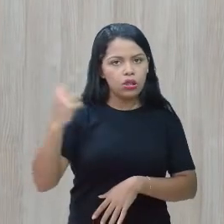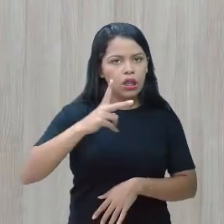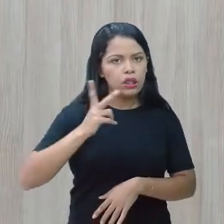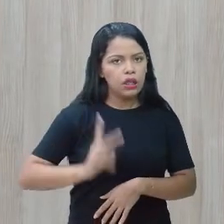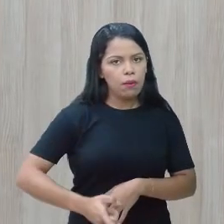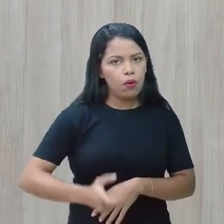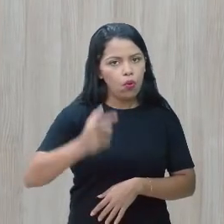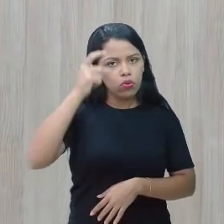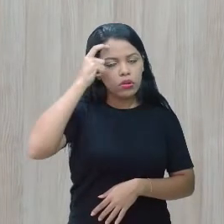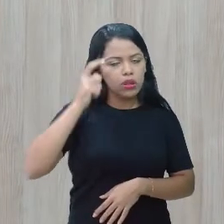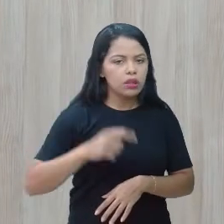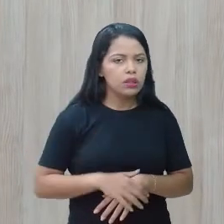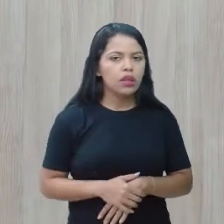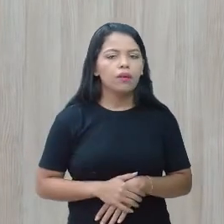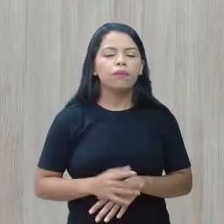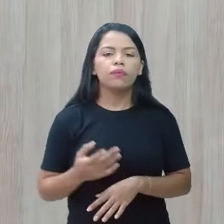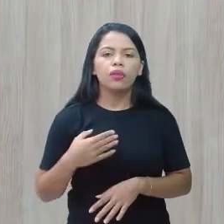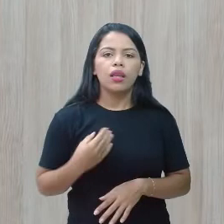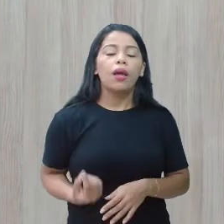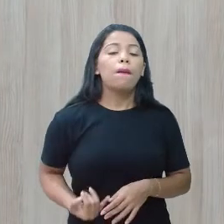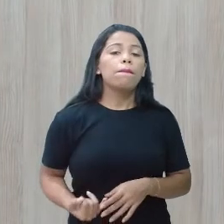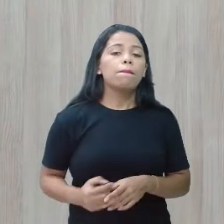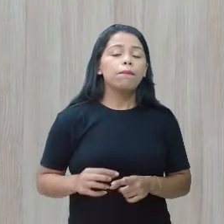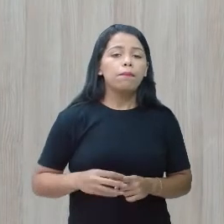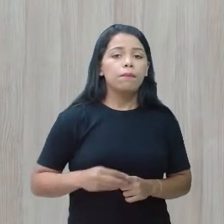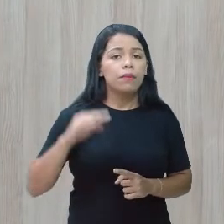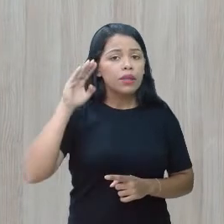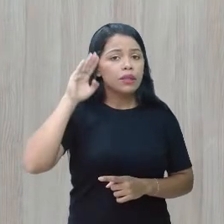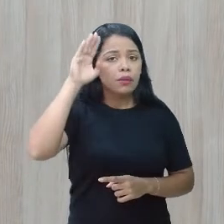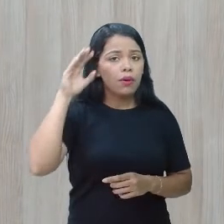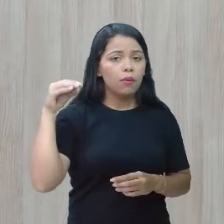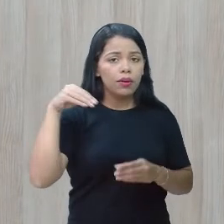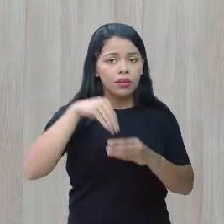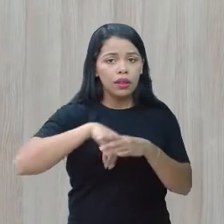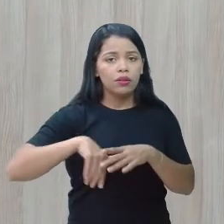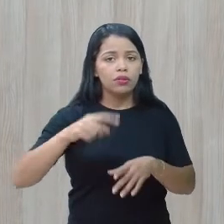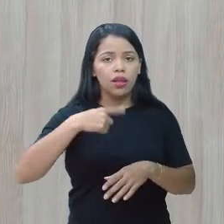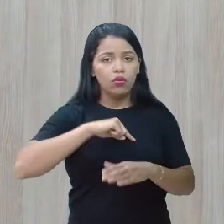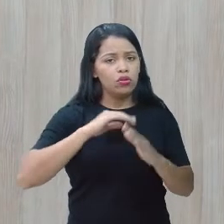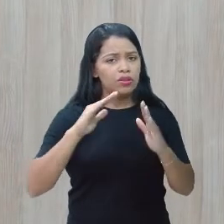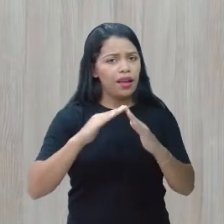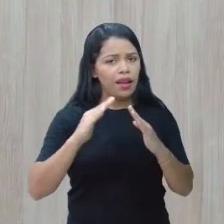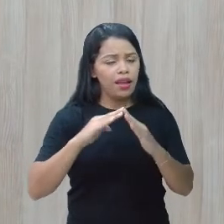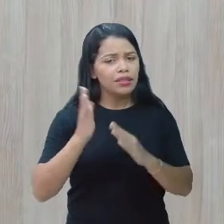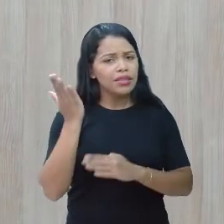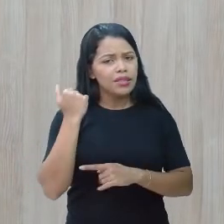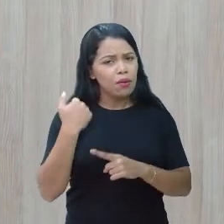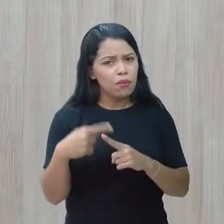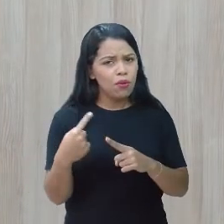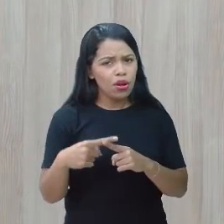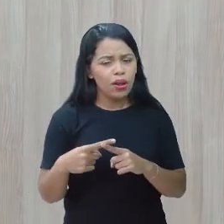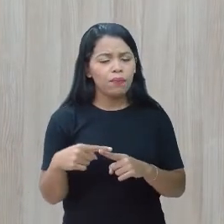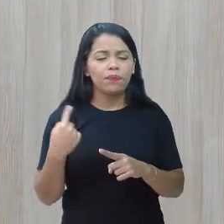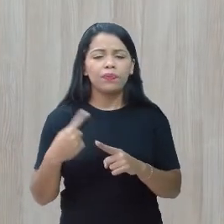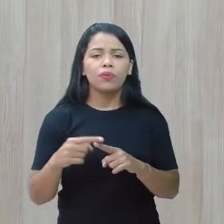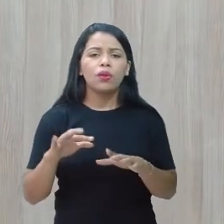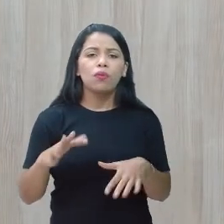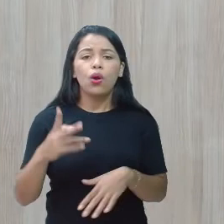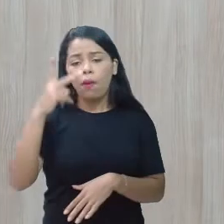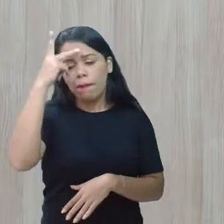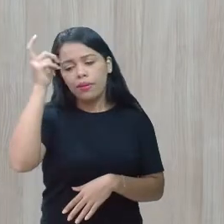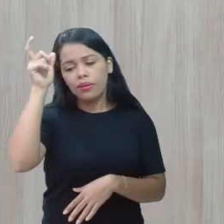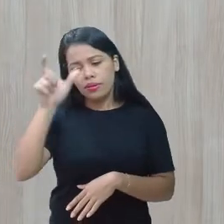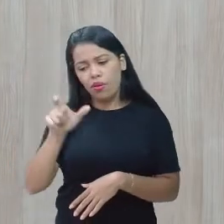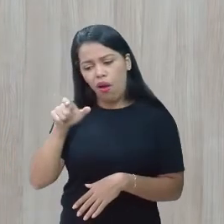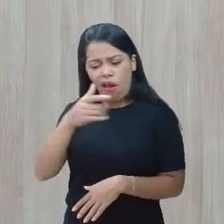diariamente, principalmente dentro da nossa casa. Sabe por quê? Porque um preconceituoso,